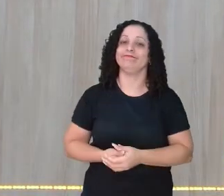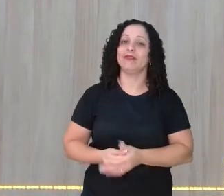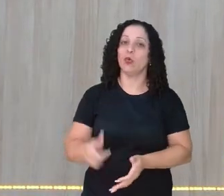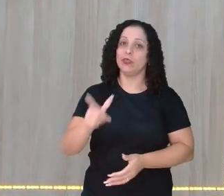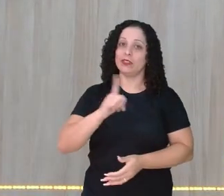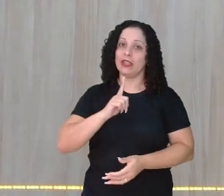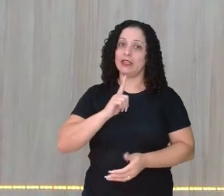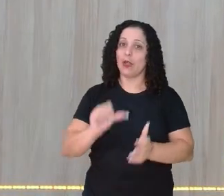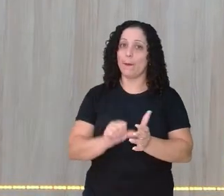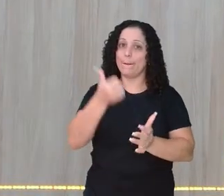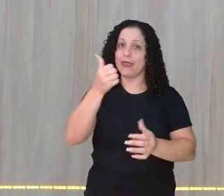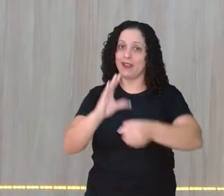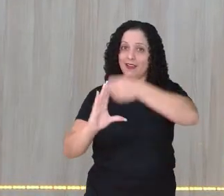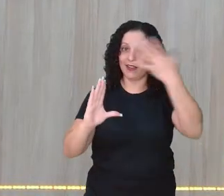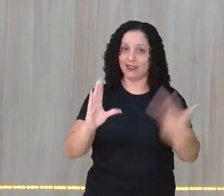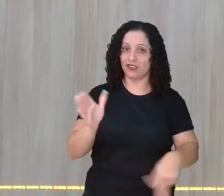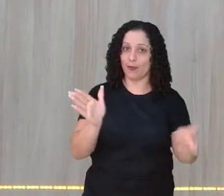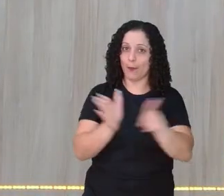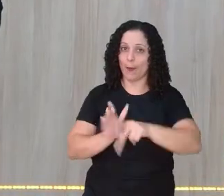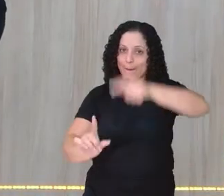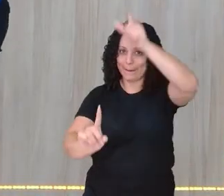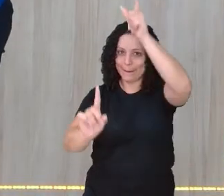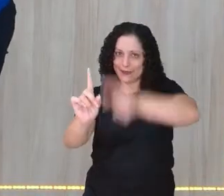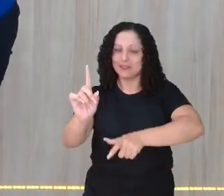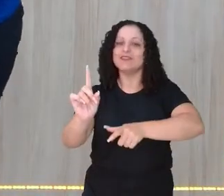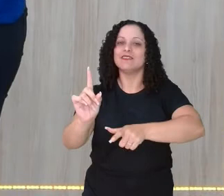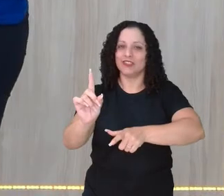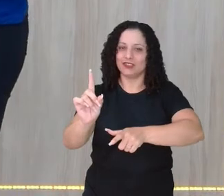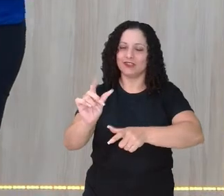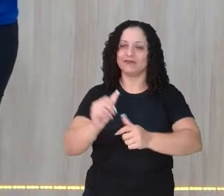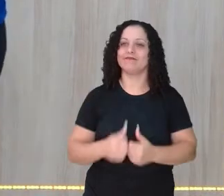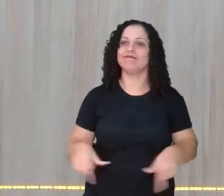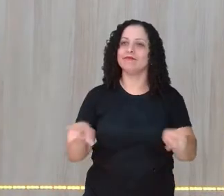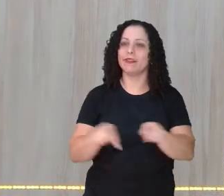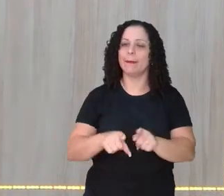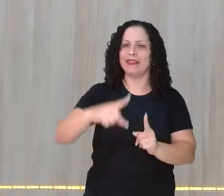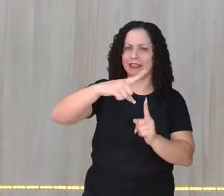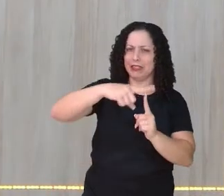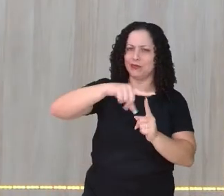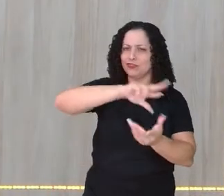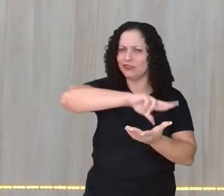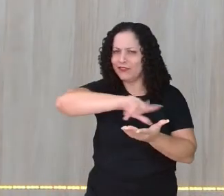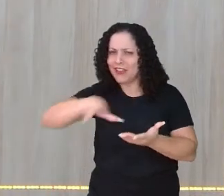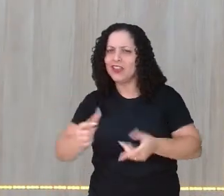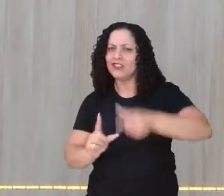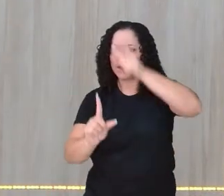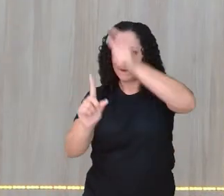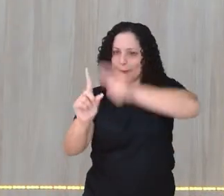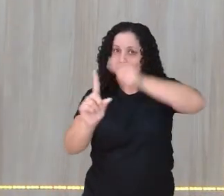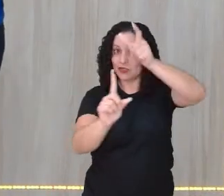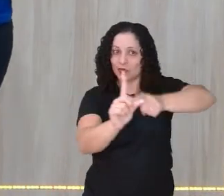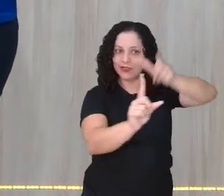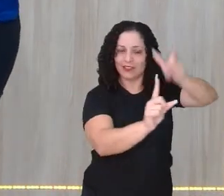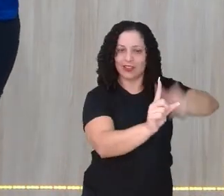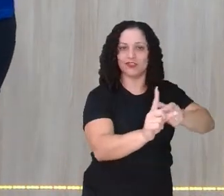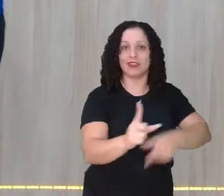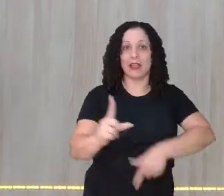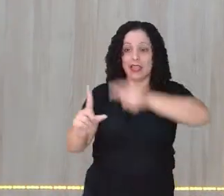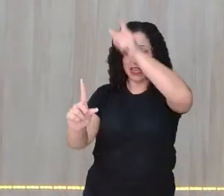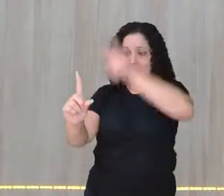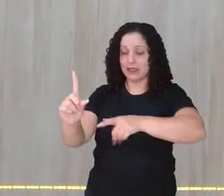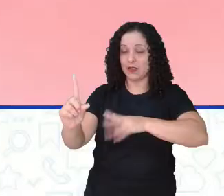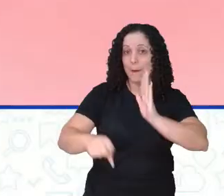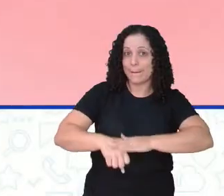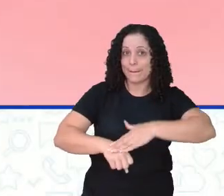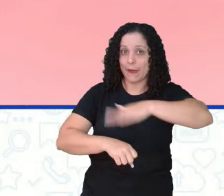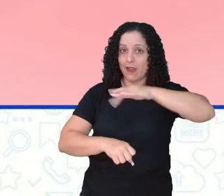então, o primeiro elemento, personagem. A gente tem alguns tipos de personagens, não é, professora Camila? A gente tem um protagonista,